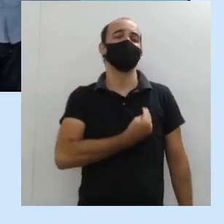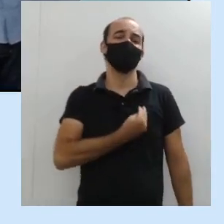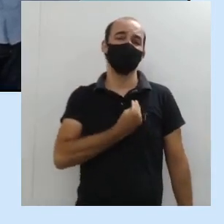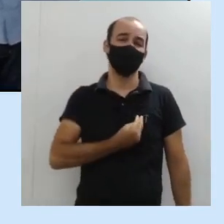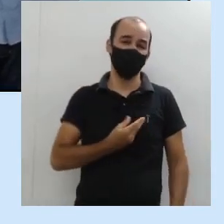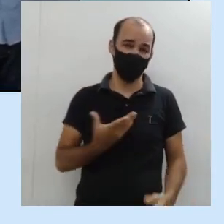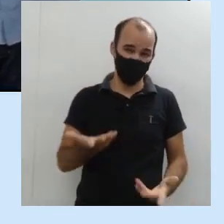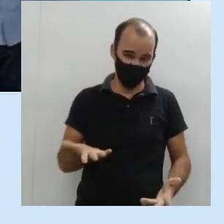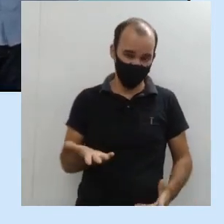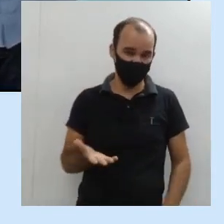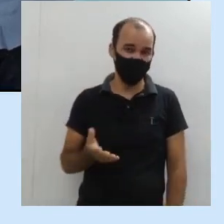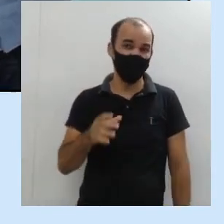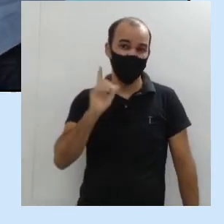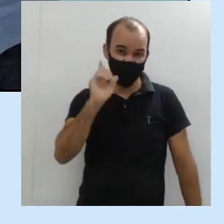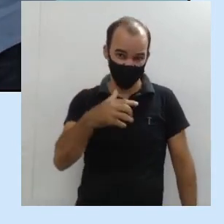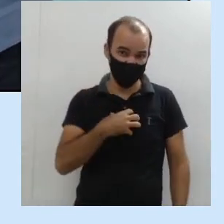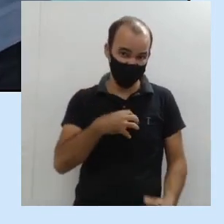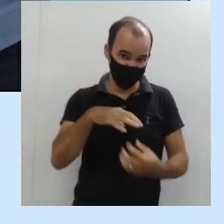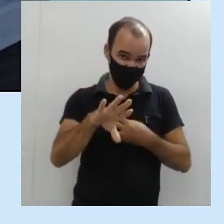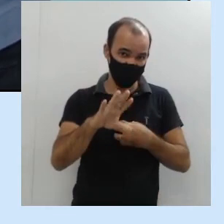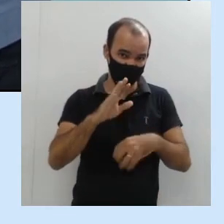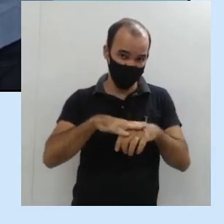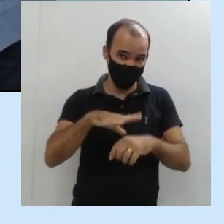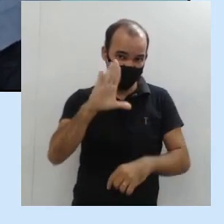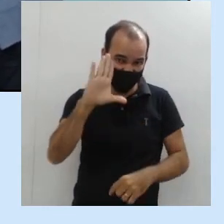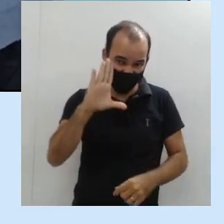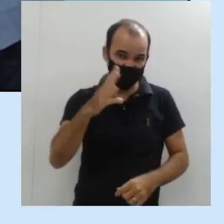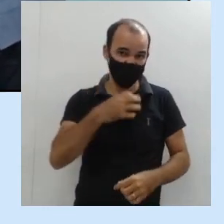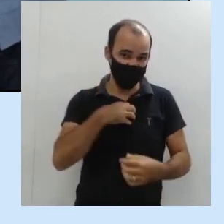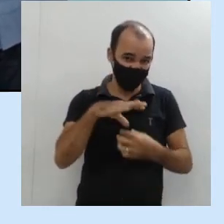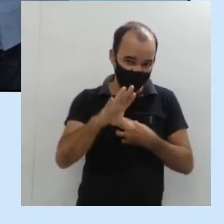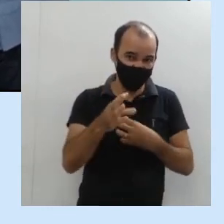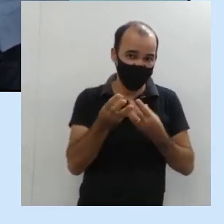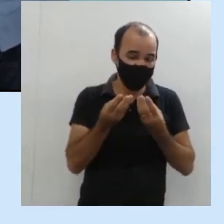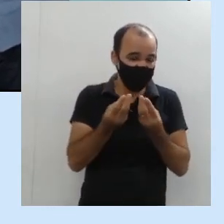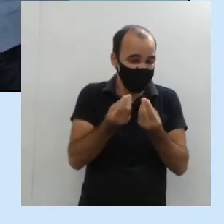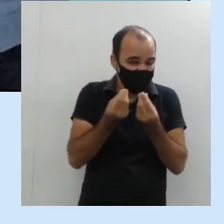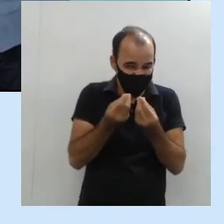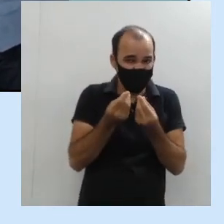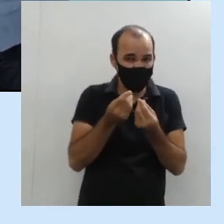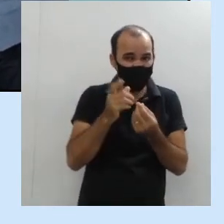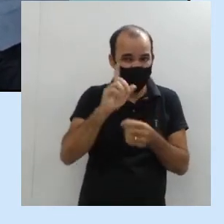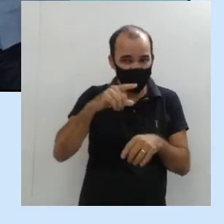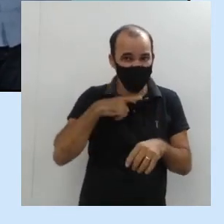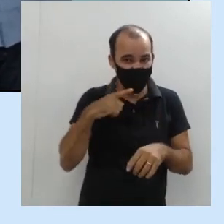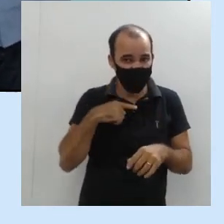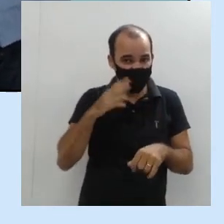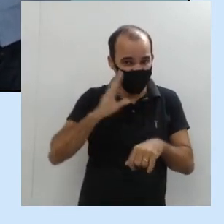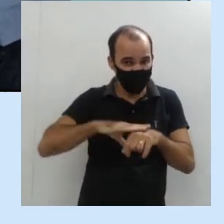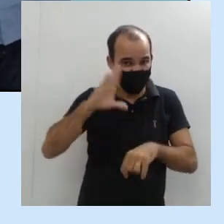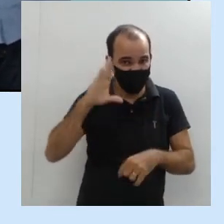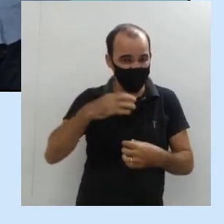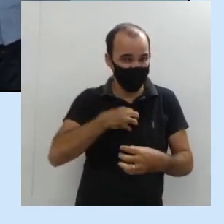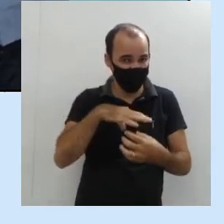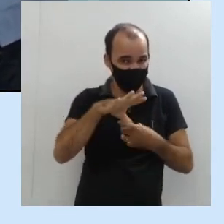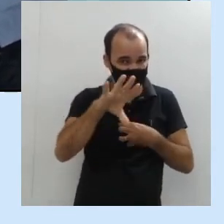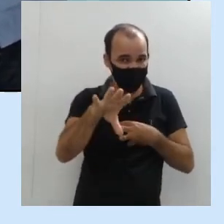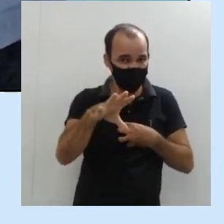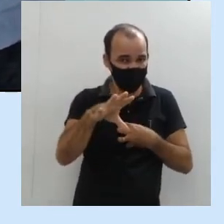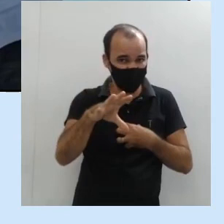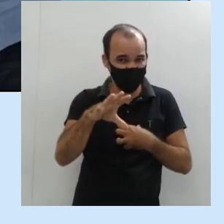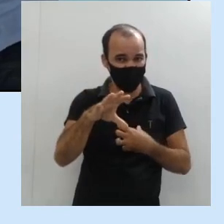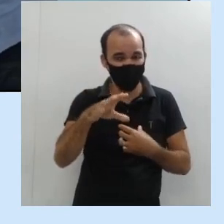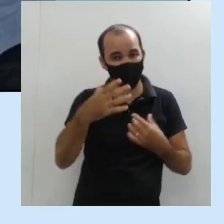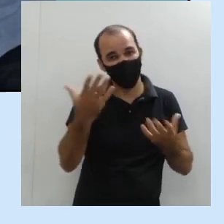realmente mais humanizadas, digamos assim, mais sensíveis à dor do outro? De uma forma, no